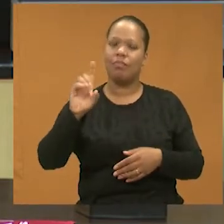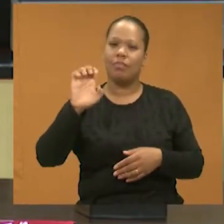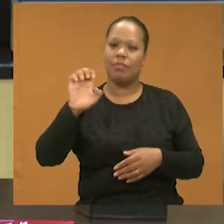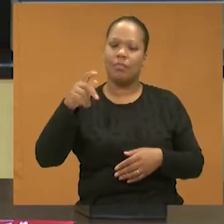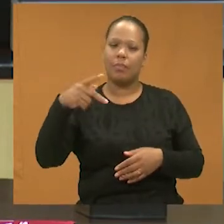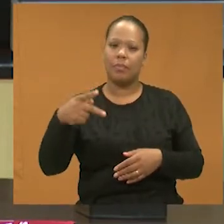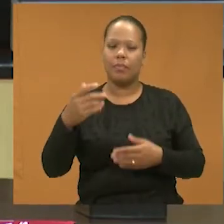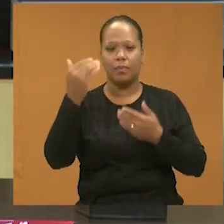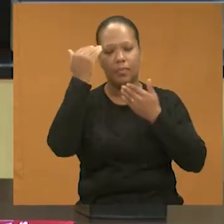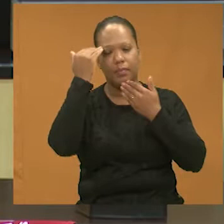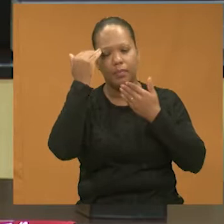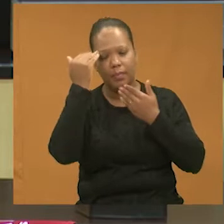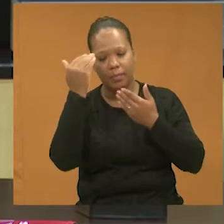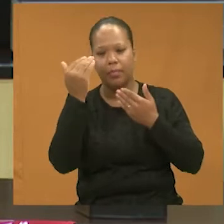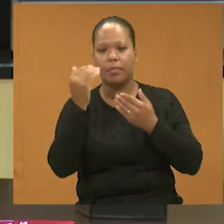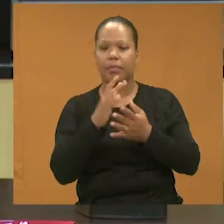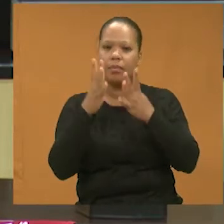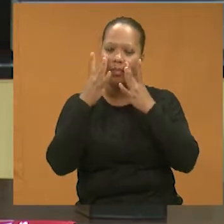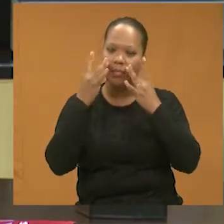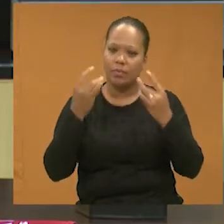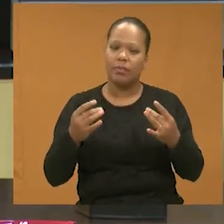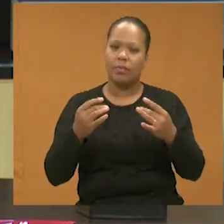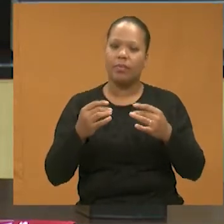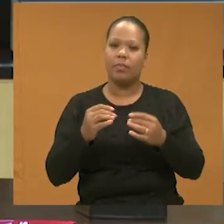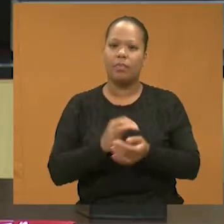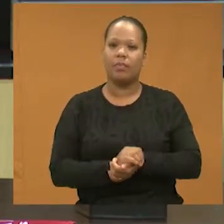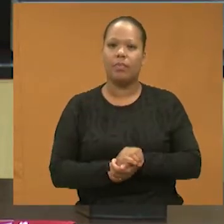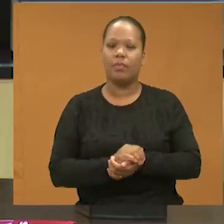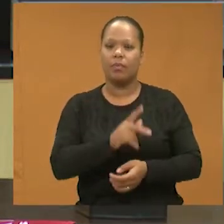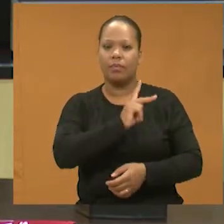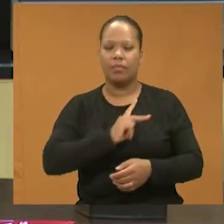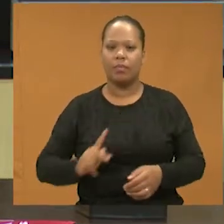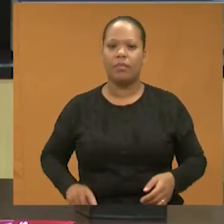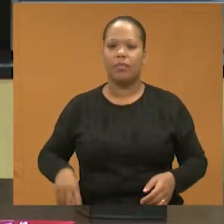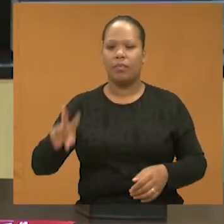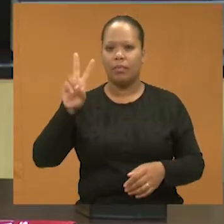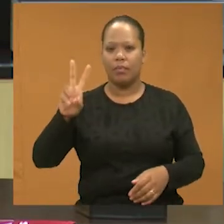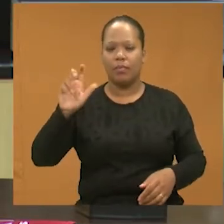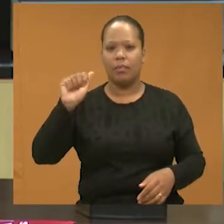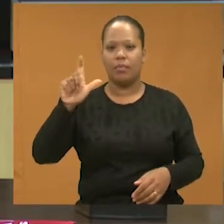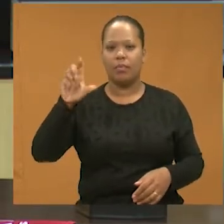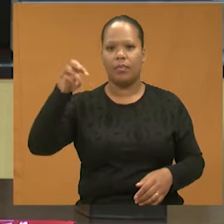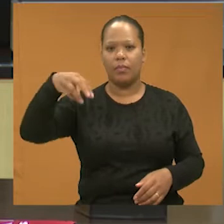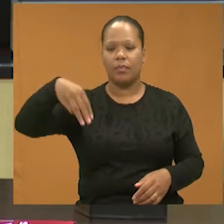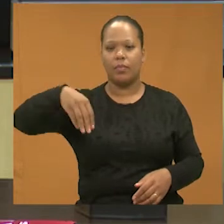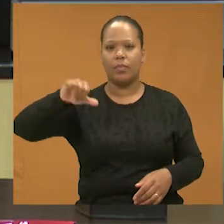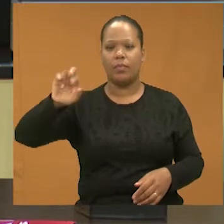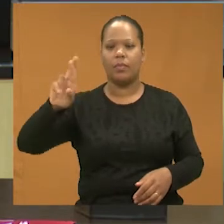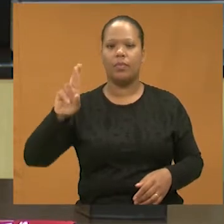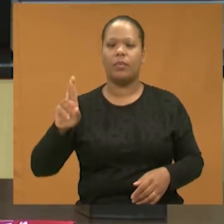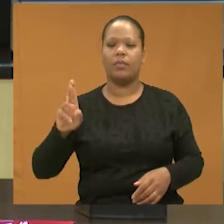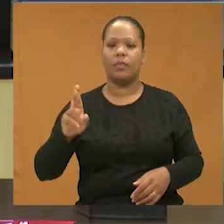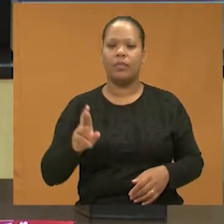antecipando agradecimento pela atenção dispensada, subscrevemos. Vereador Valmir Parque do Meia Lua,